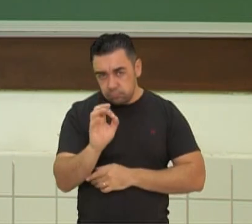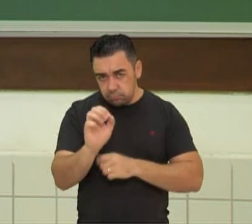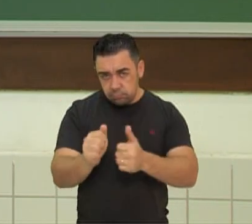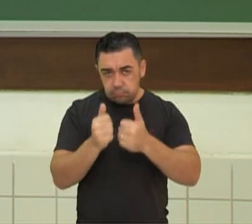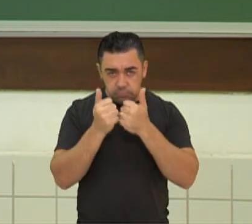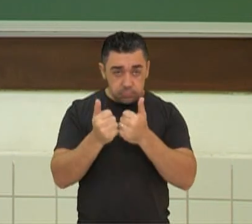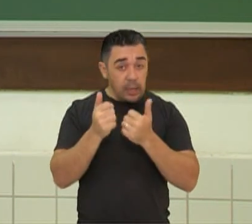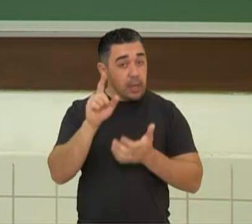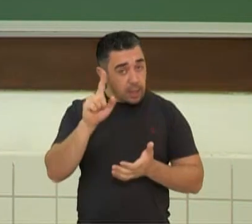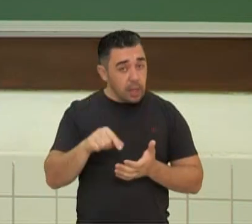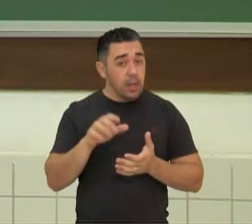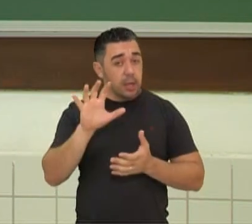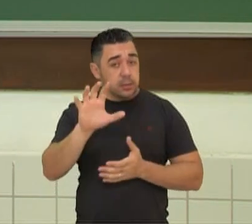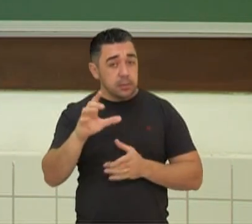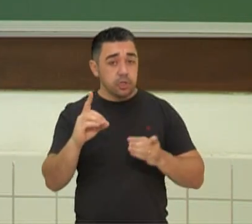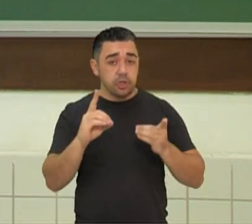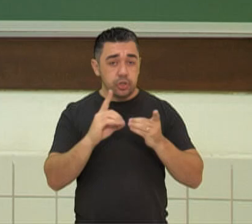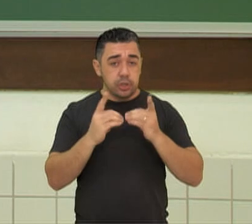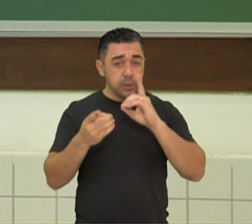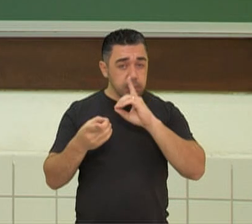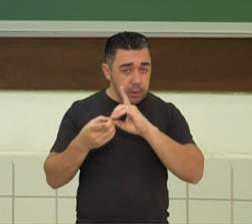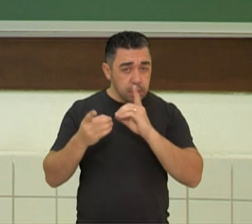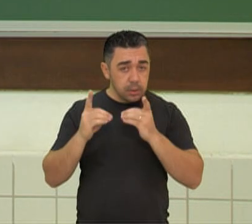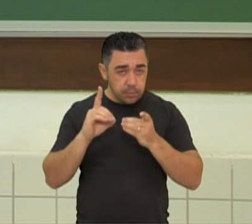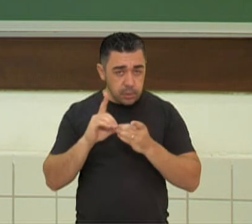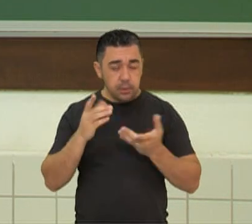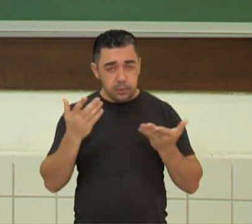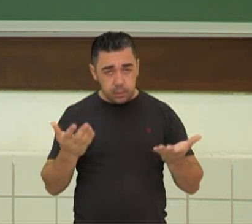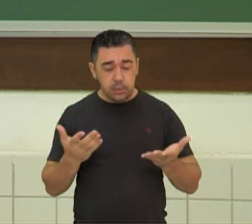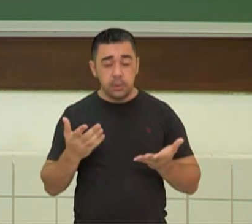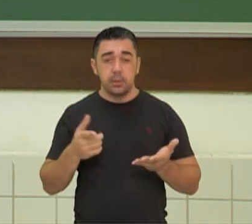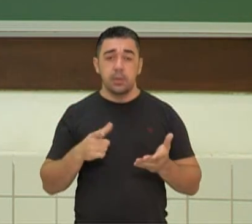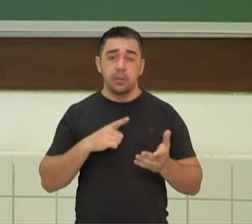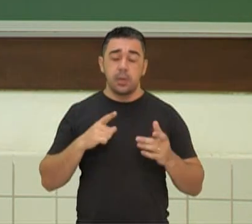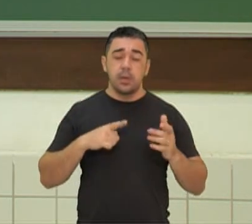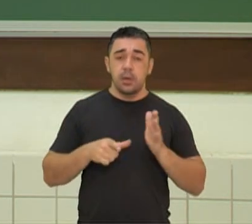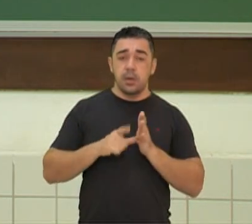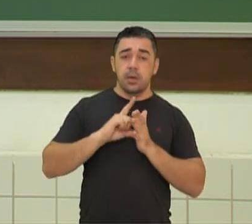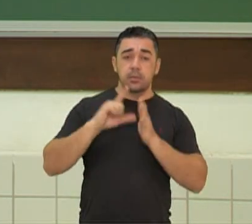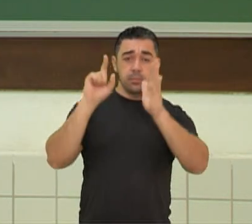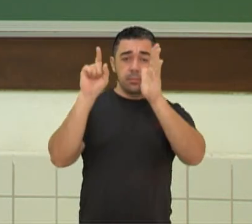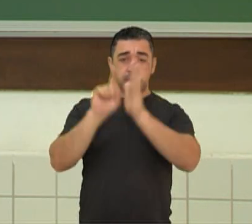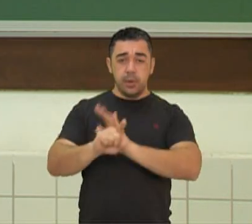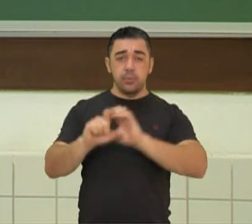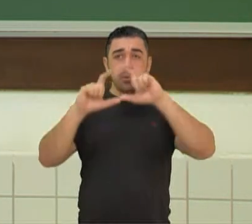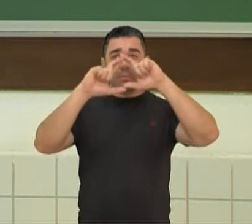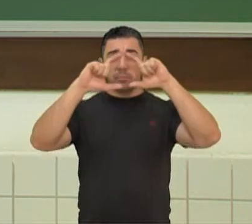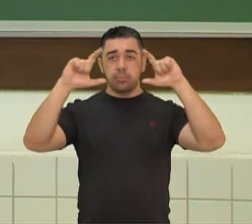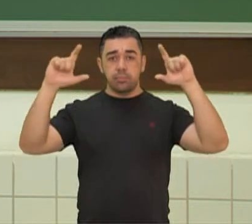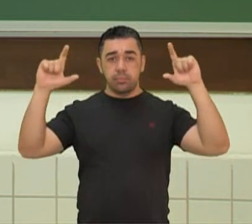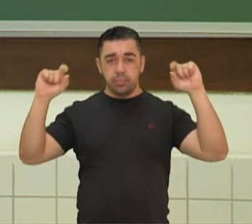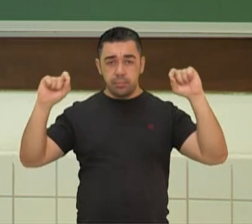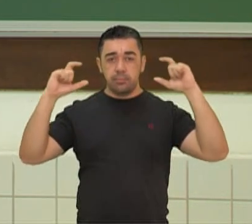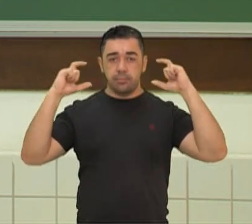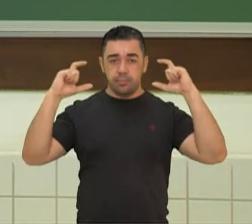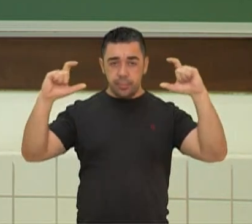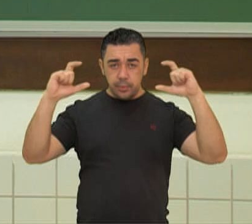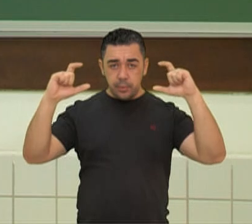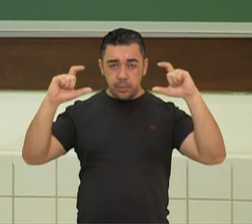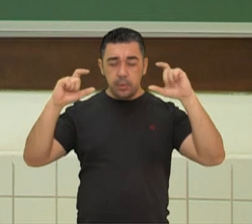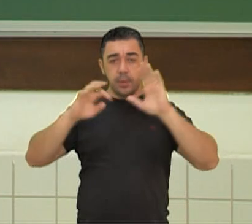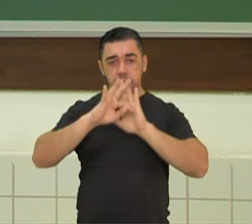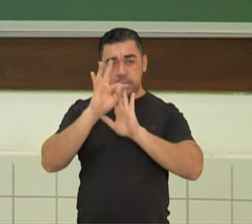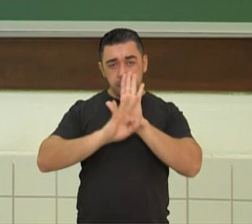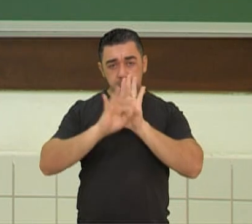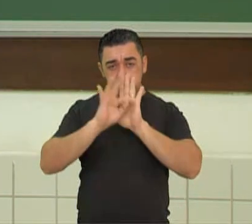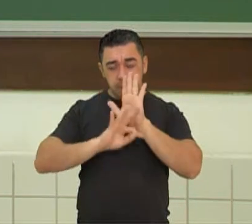bem? Essa é a dinâmica que nós usamos. Então, no enunciado de cada atividade, nós colocamos um fragmento, um pedacinho do